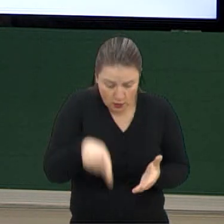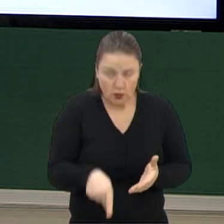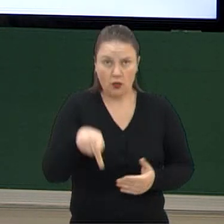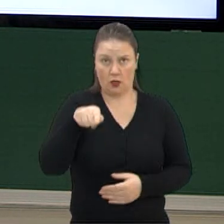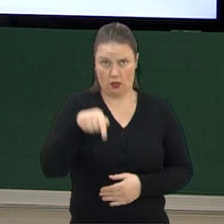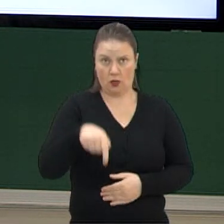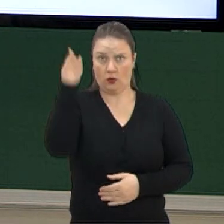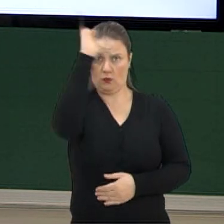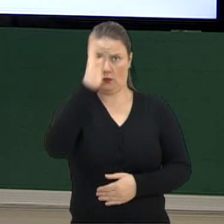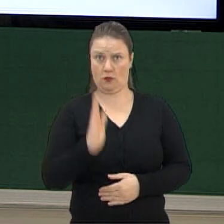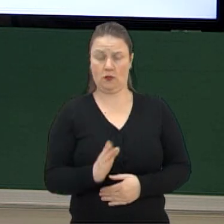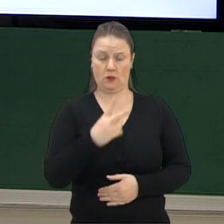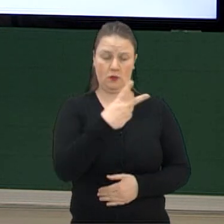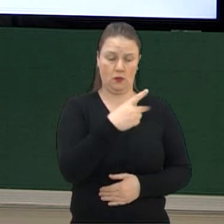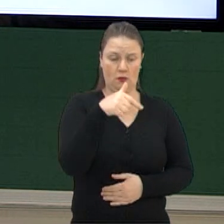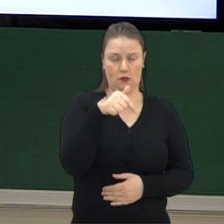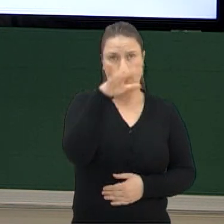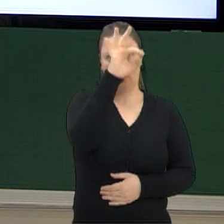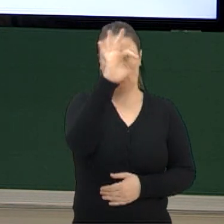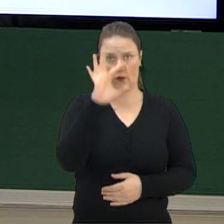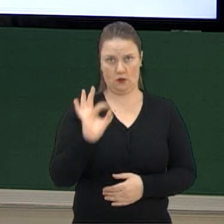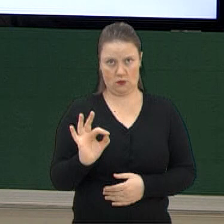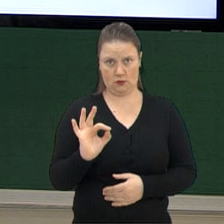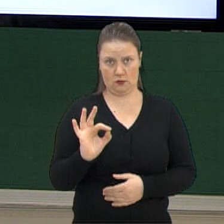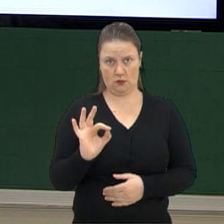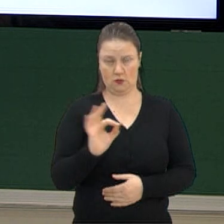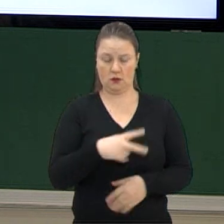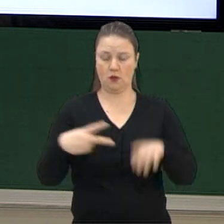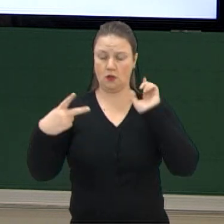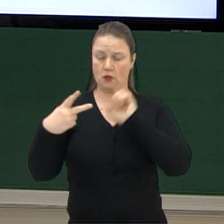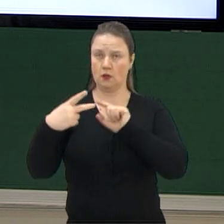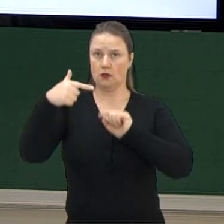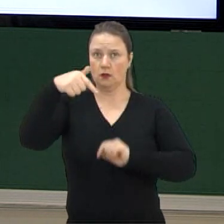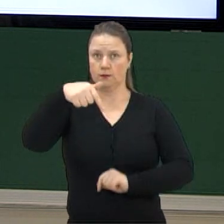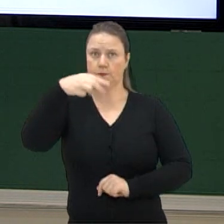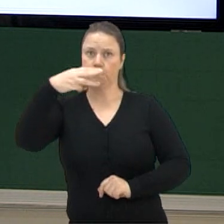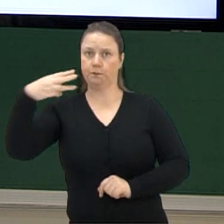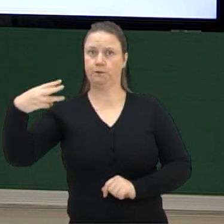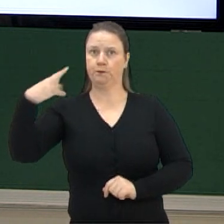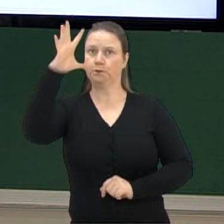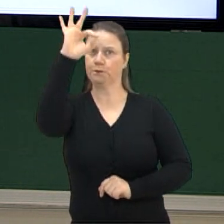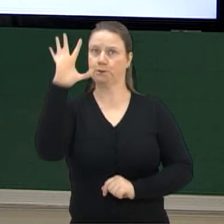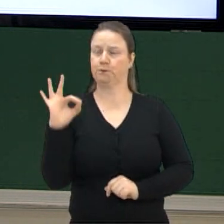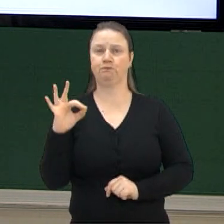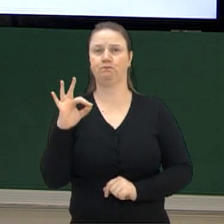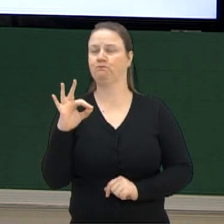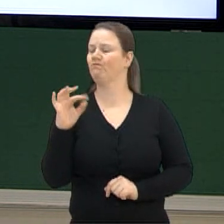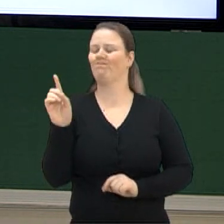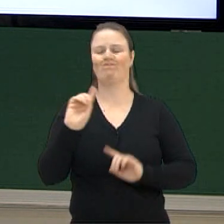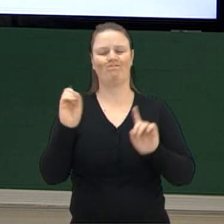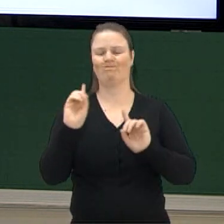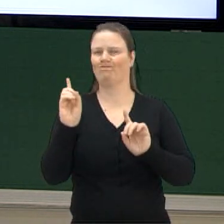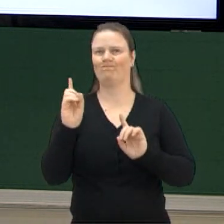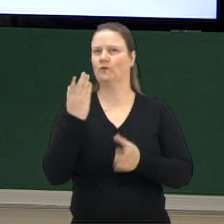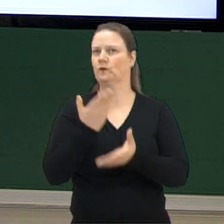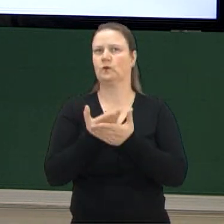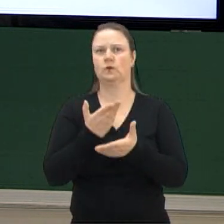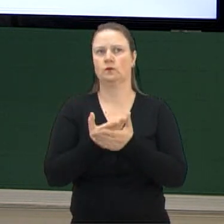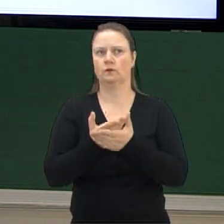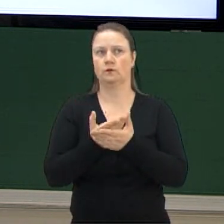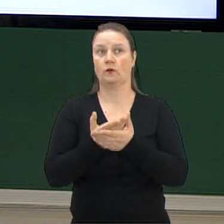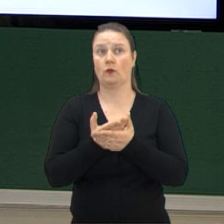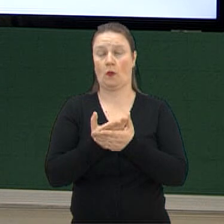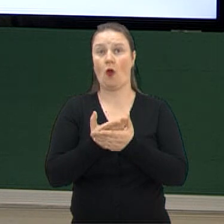estudando 27% e 73% não estão estudando. Olha aqui na nossa